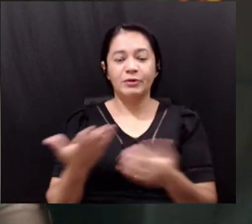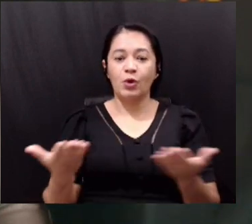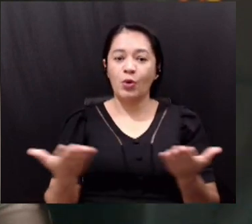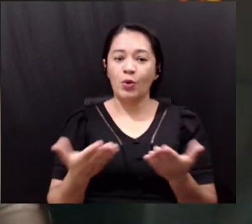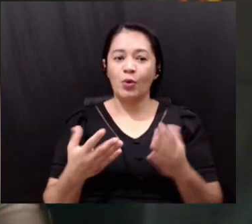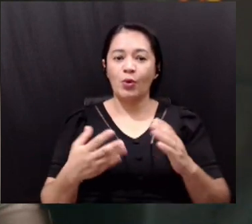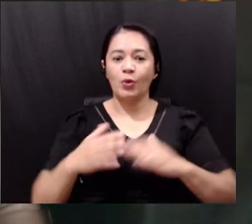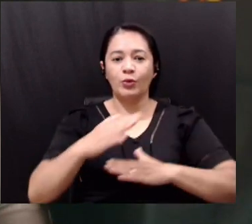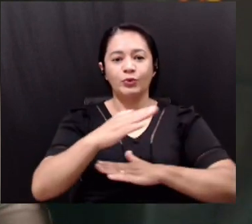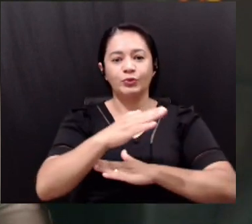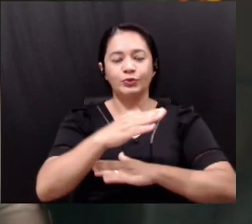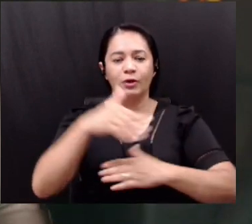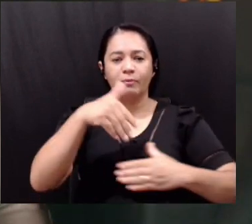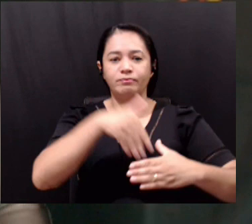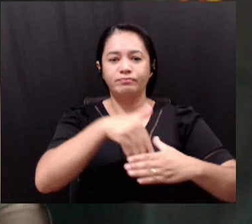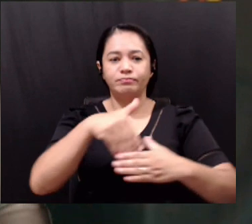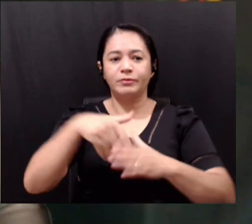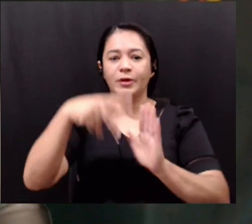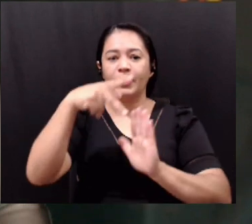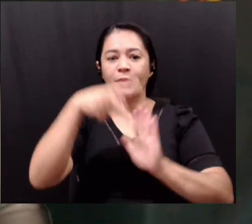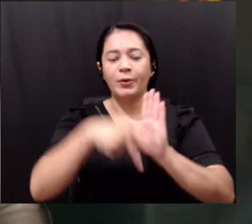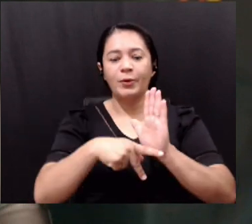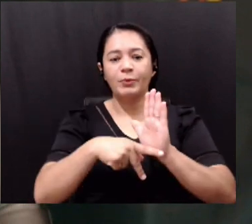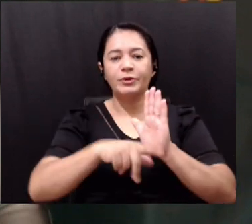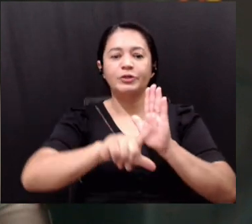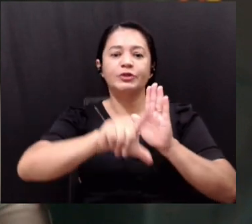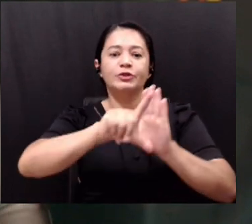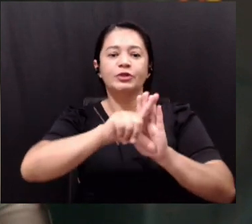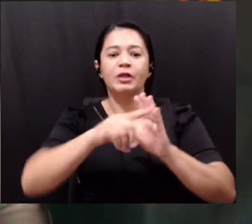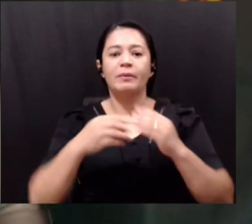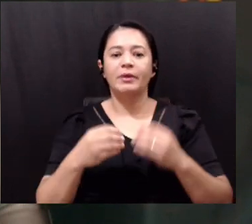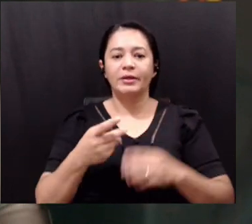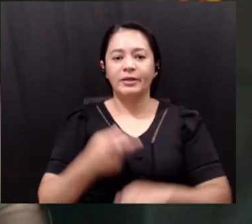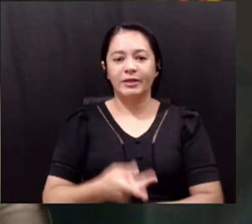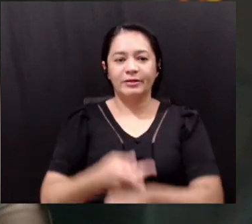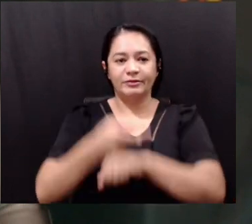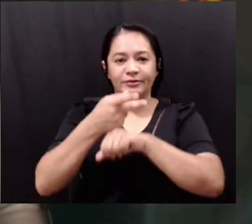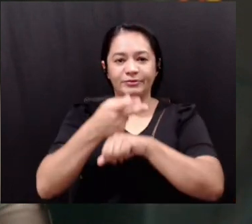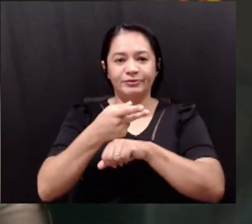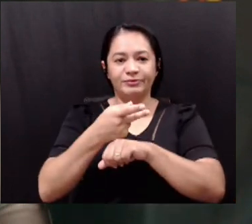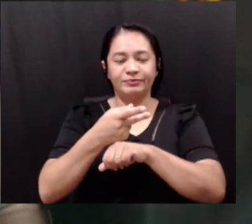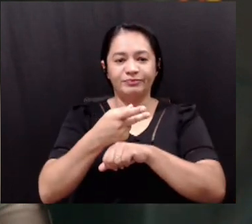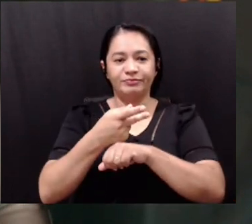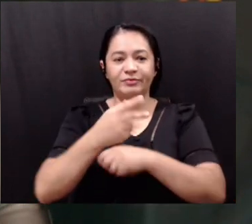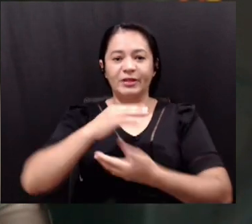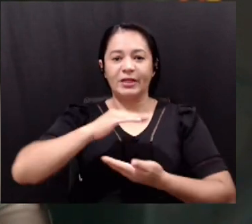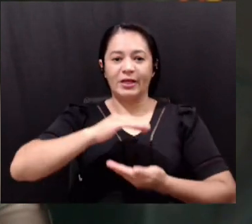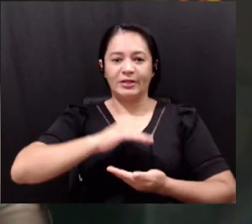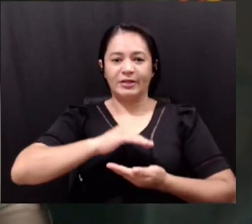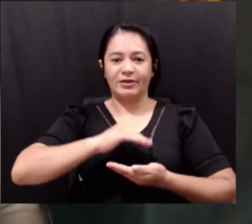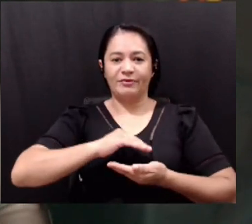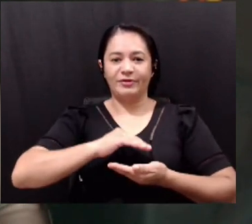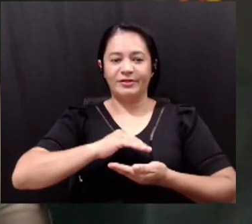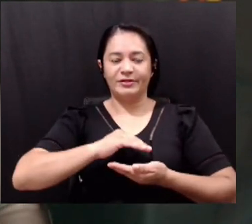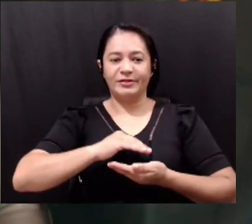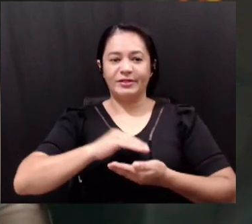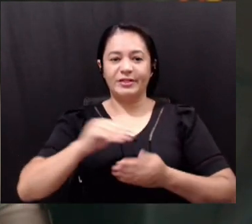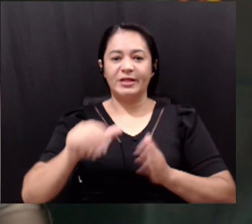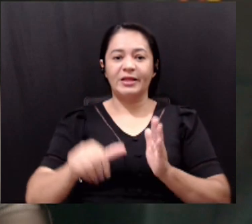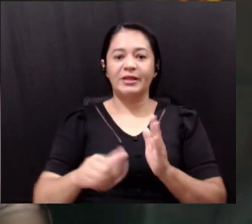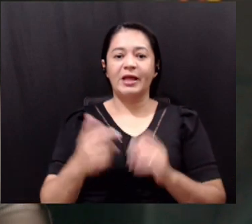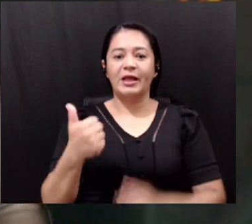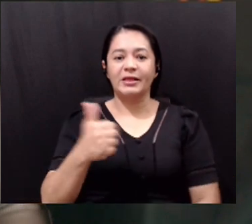discussão o projeto de lei para a criação da Medalha da Defesa Civil na 11ª reunião ordinária. A